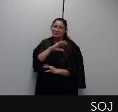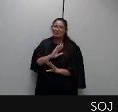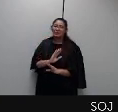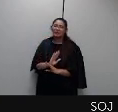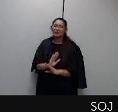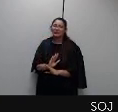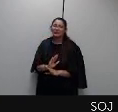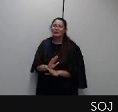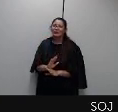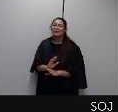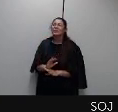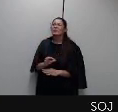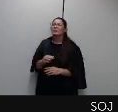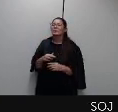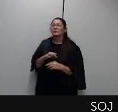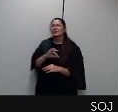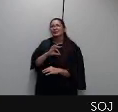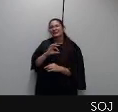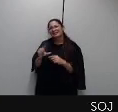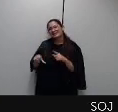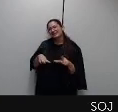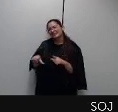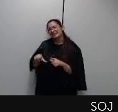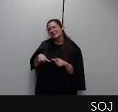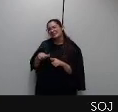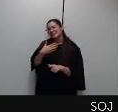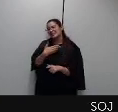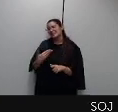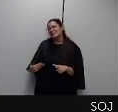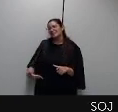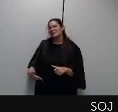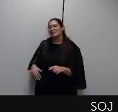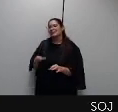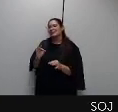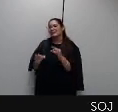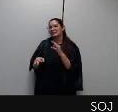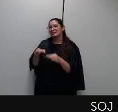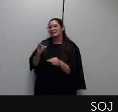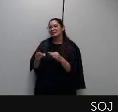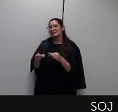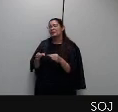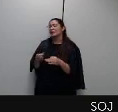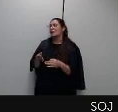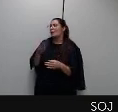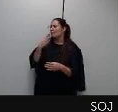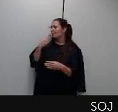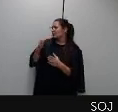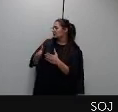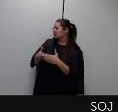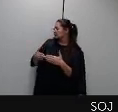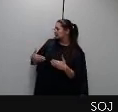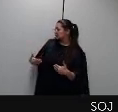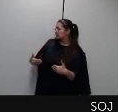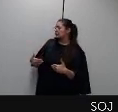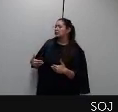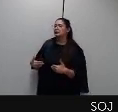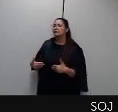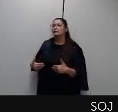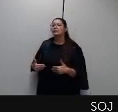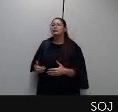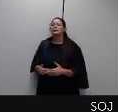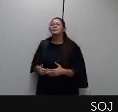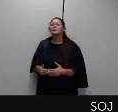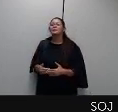servidores da Justiça eu peço licença a vossa da cerveja sei ainda o ligação do tribunal para que você conhece